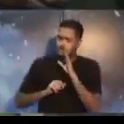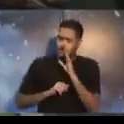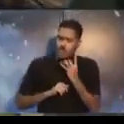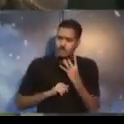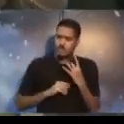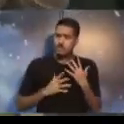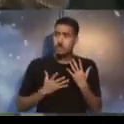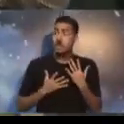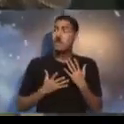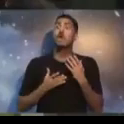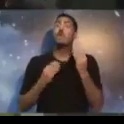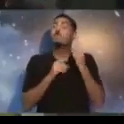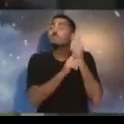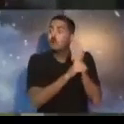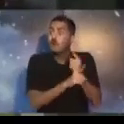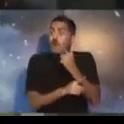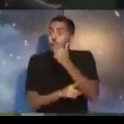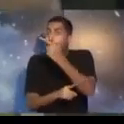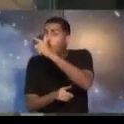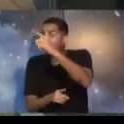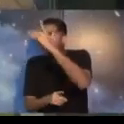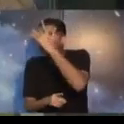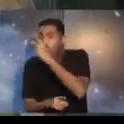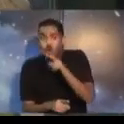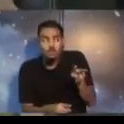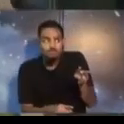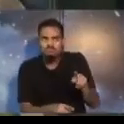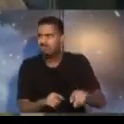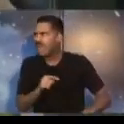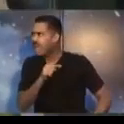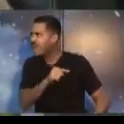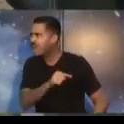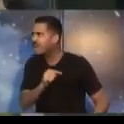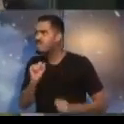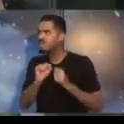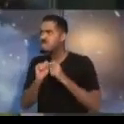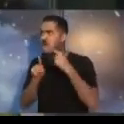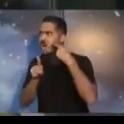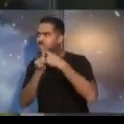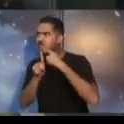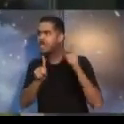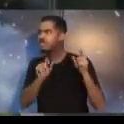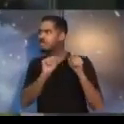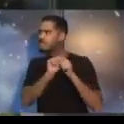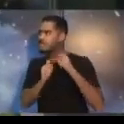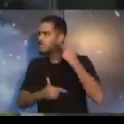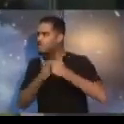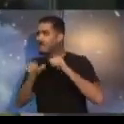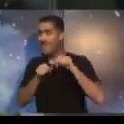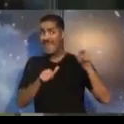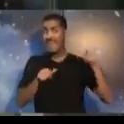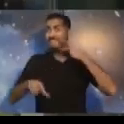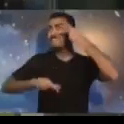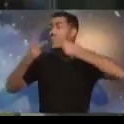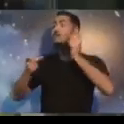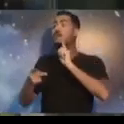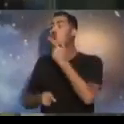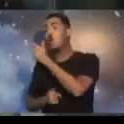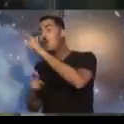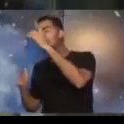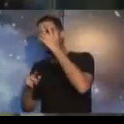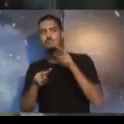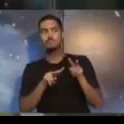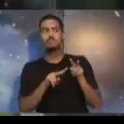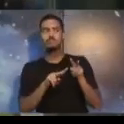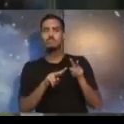dão feedback, testemunho de que ele está fazendo a mudança, e passam a olhar pelo que ele